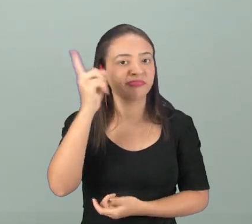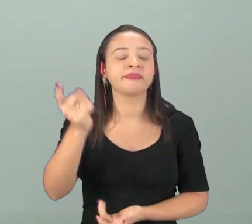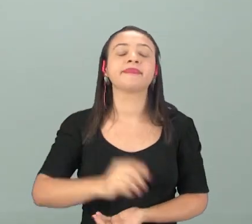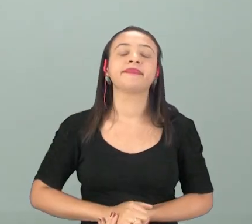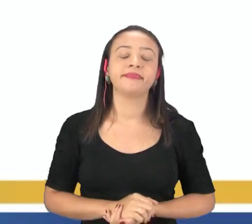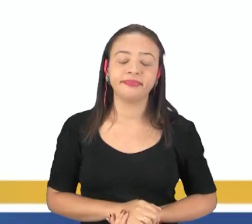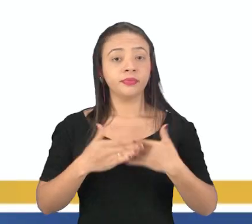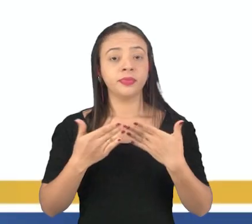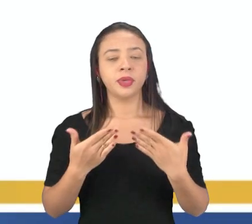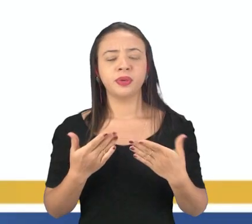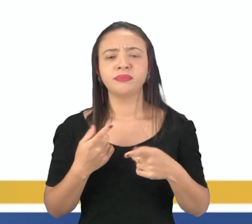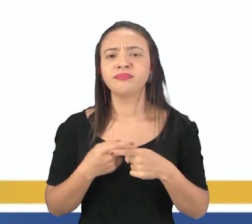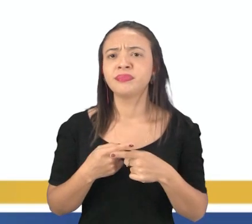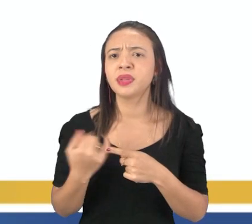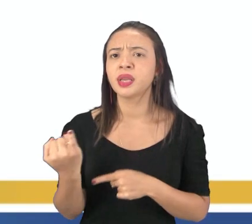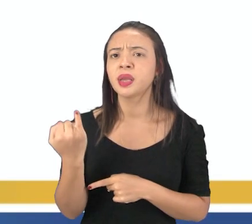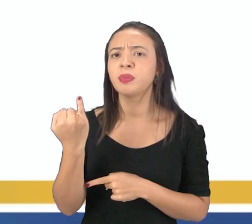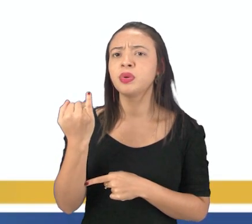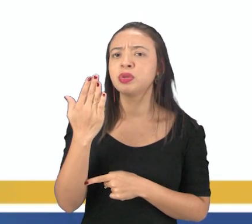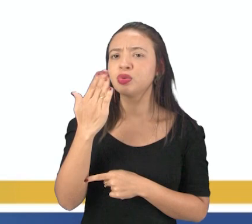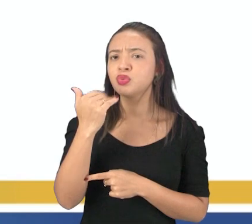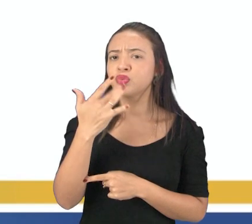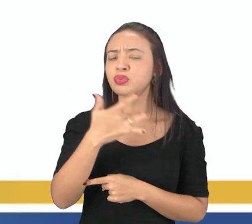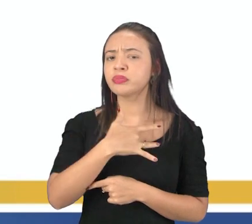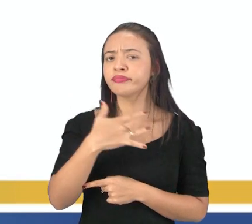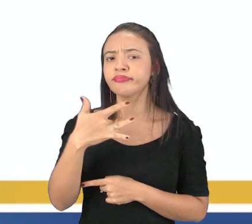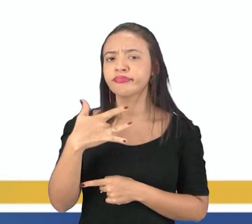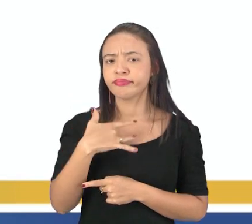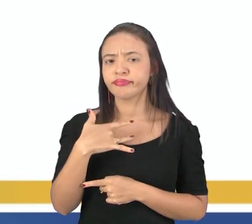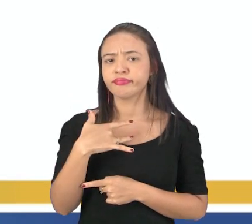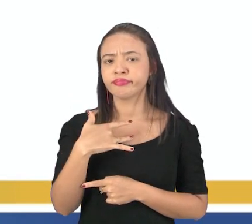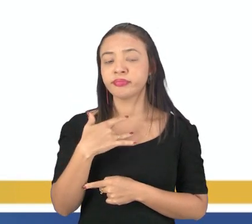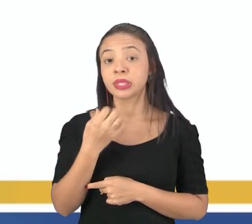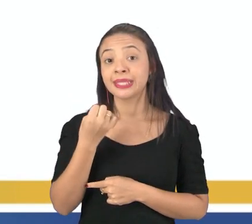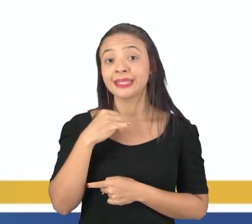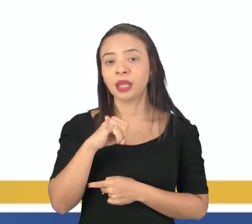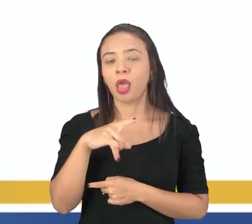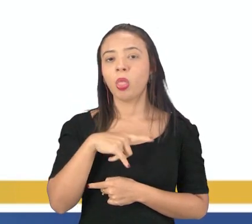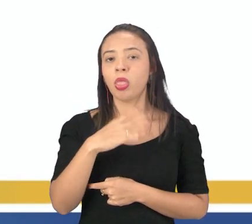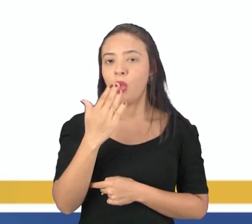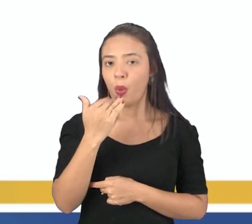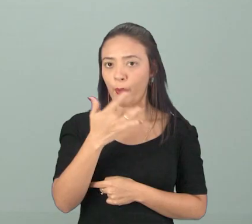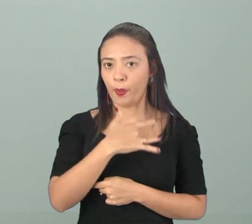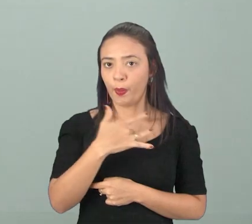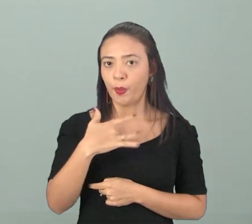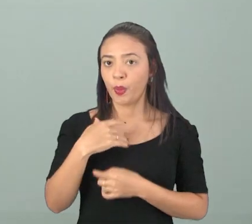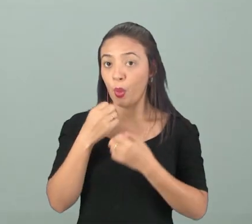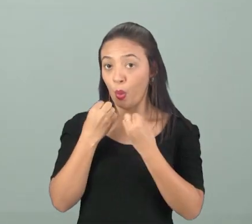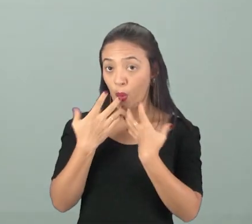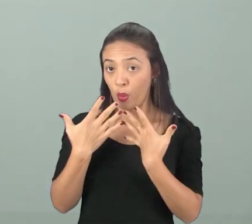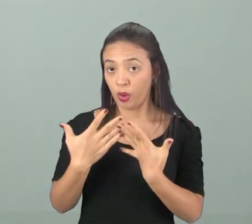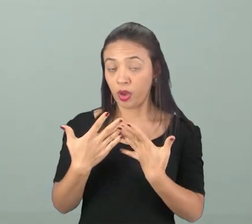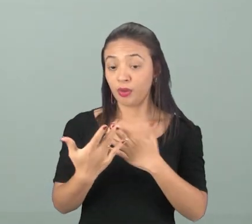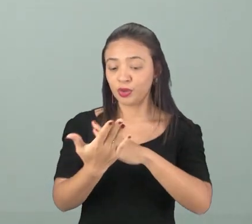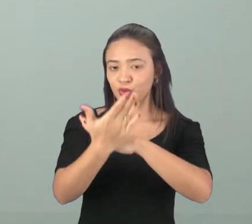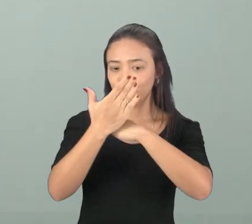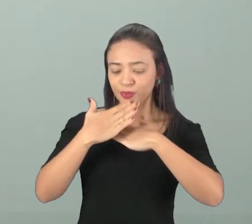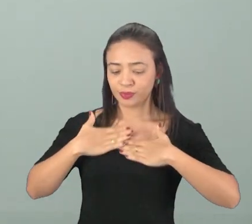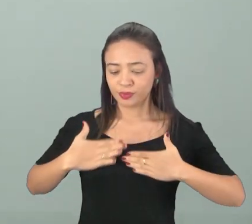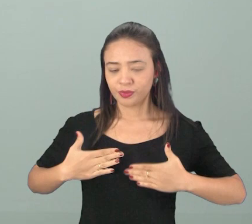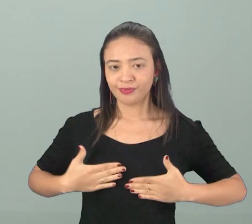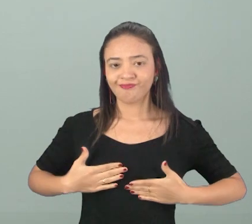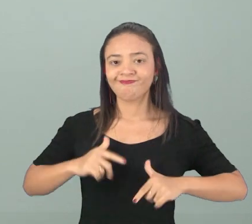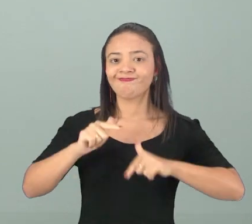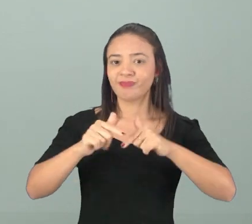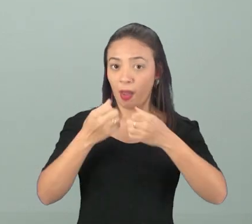água diária. E por que é importante eu ter uma alimentação saudável? Porque se eu tenho uma alimentação saudável,